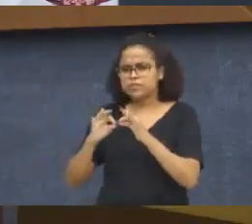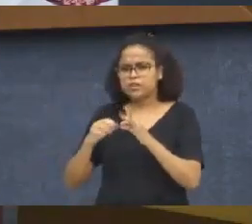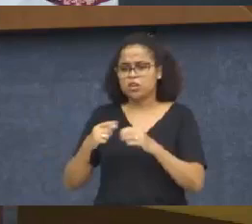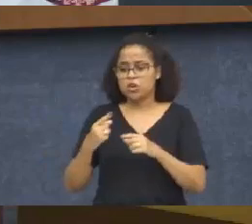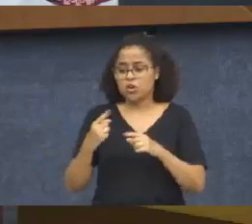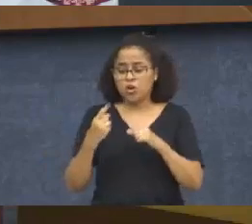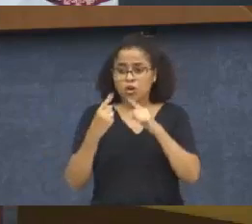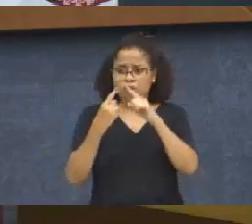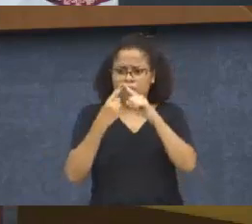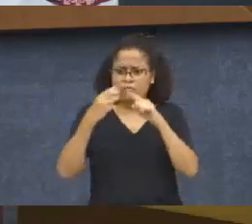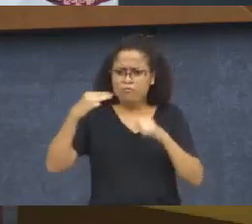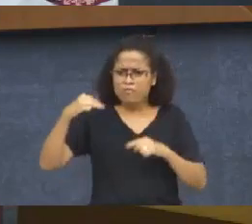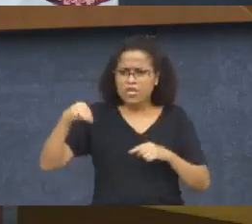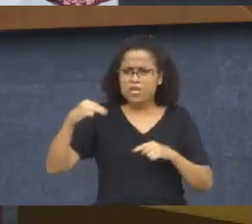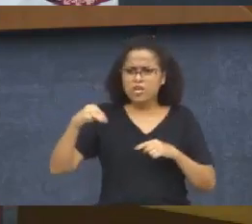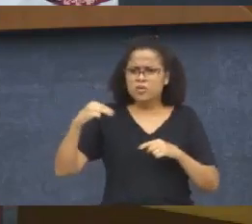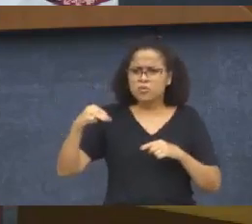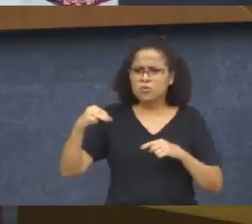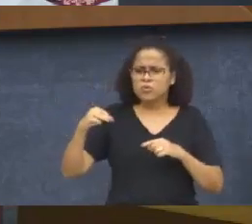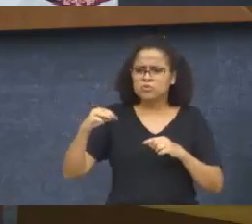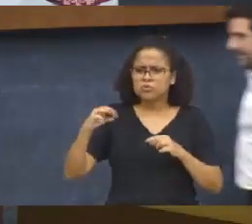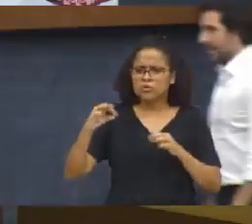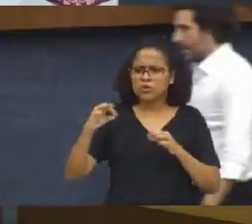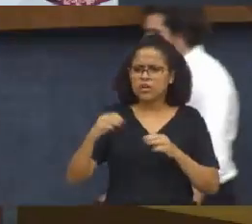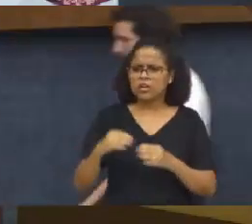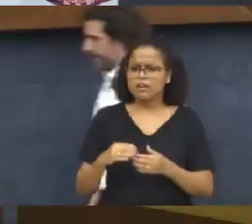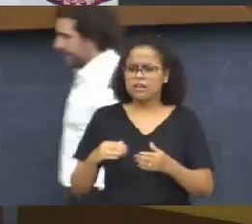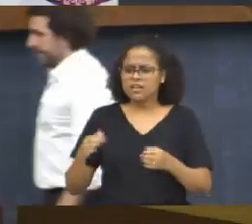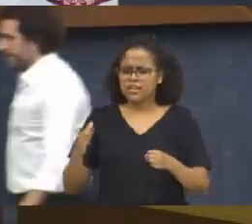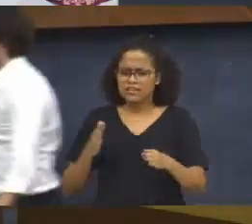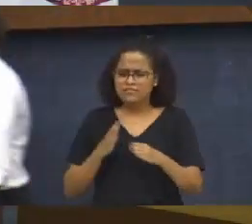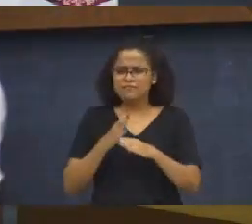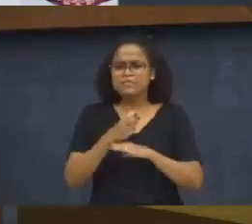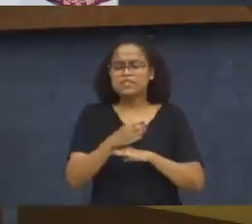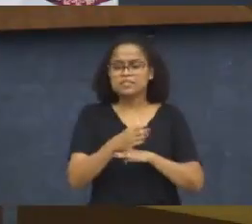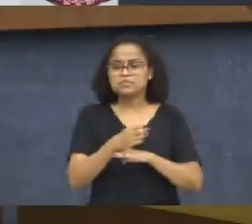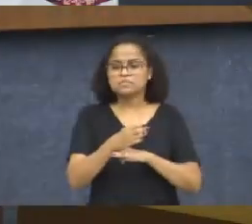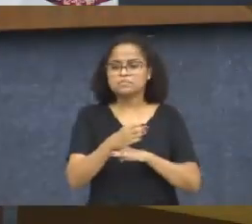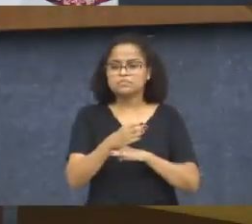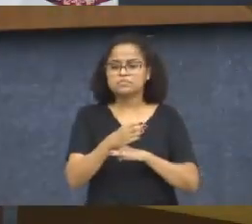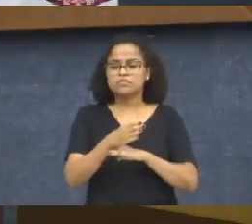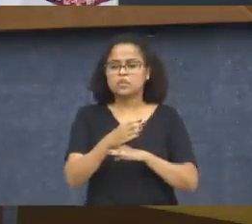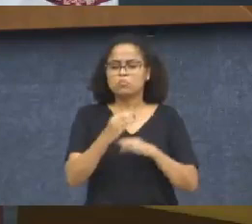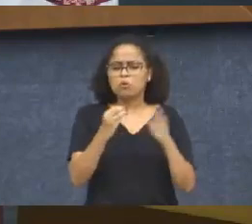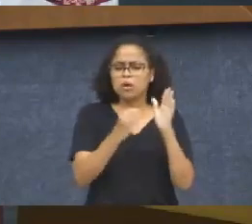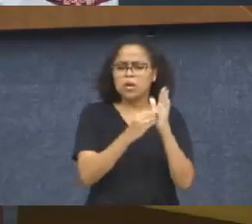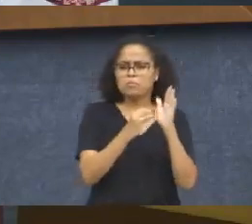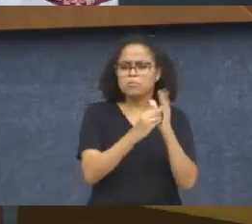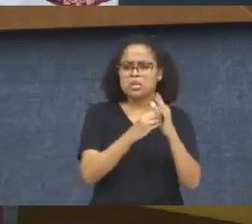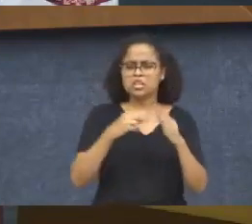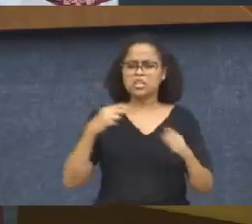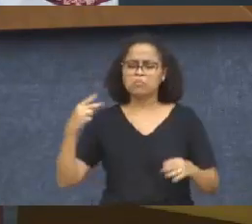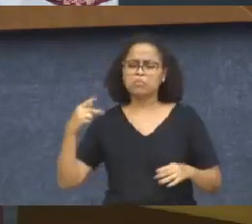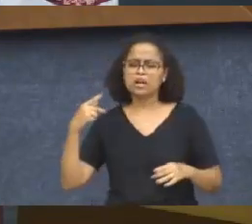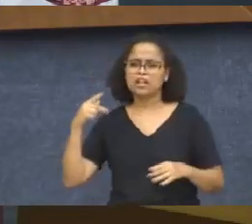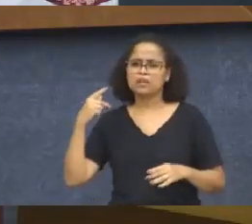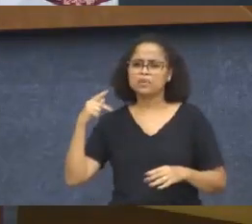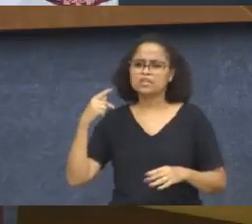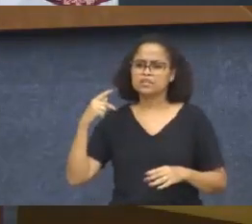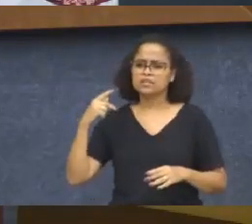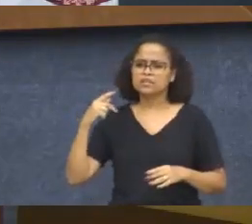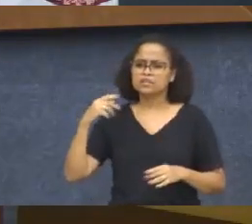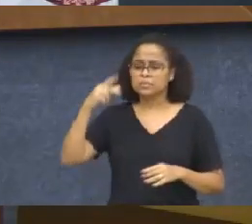eles fazem essa travessia através de uma emenda parlamentar que eu mandei para que a prefeitura pudesse